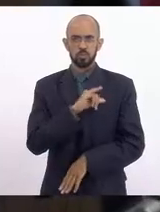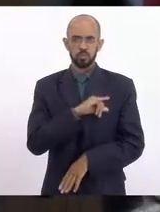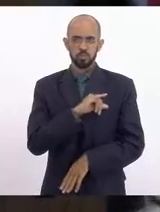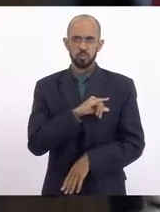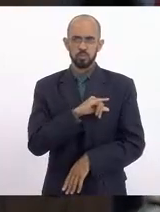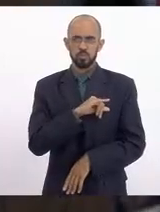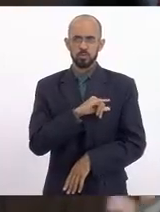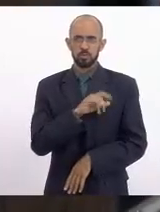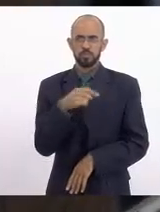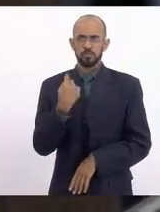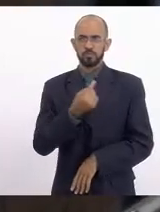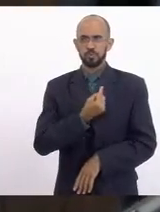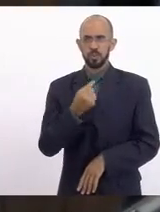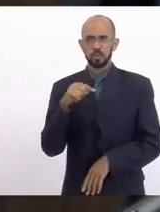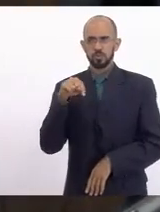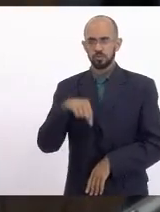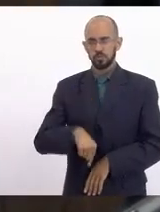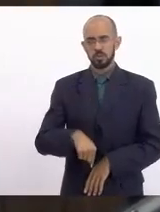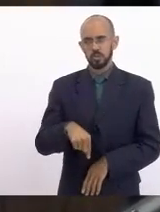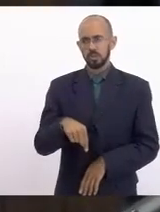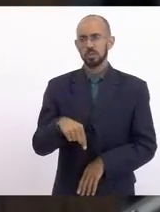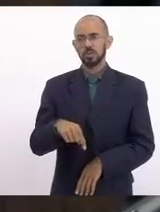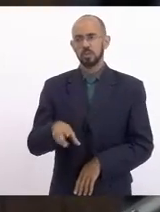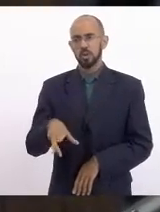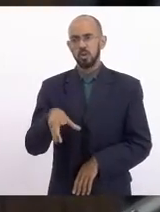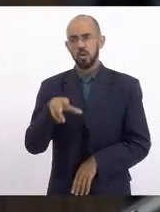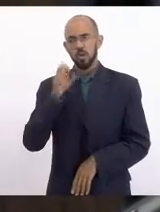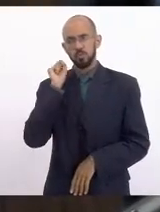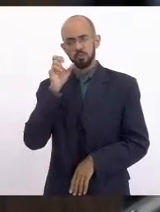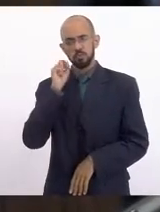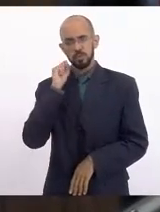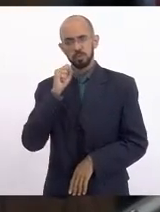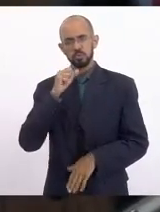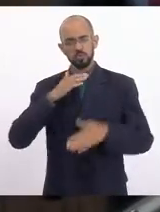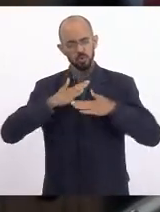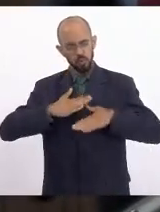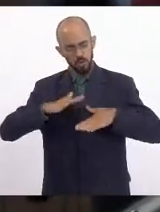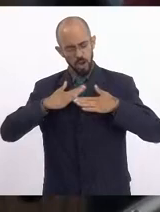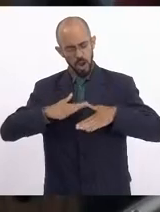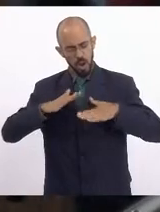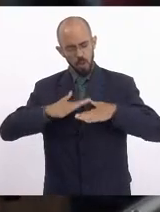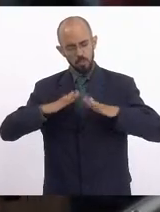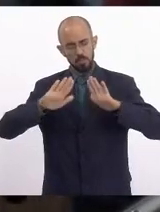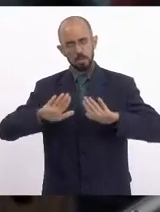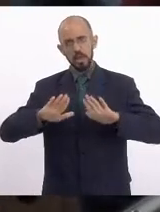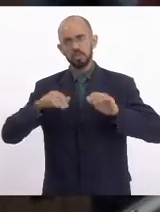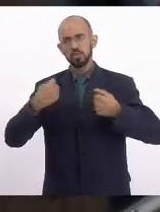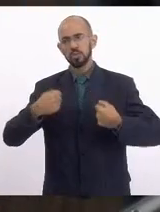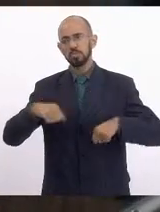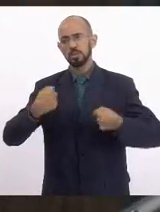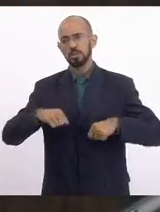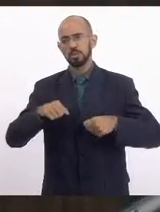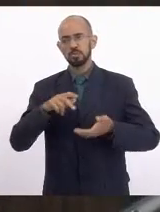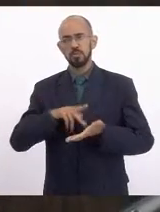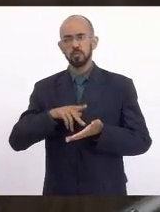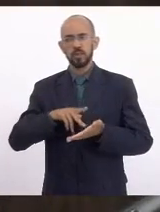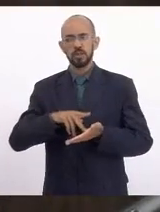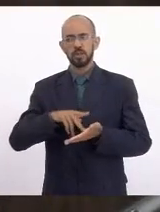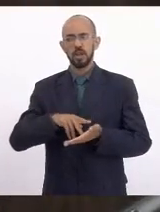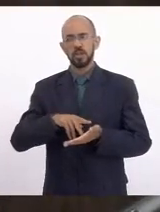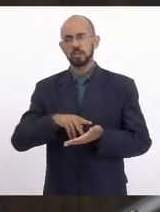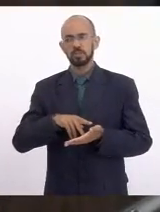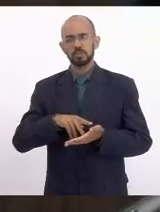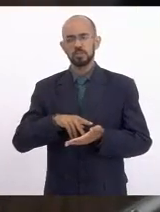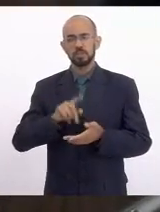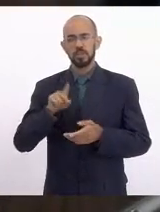Janeiro nós tivemos aqui ouvimos aqui serenamente né mas o que temos na verdade Deputado da